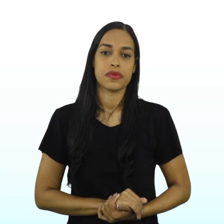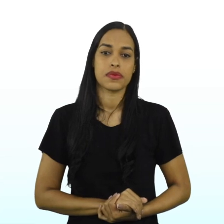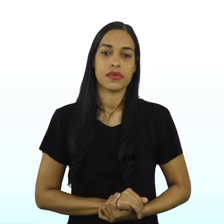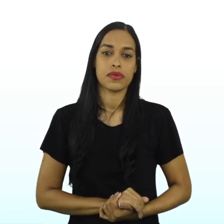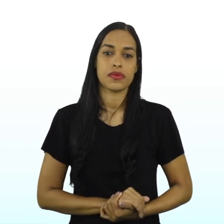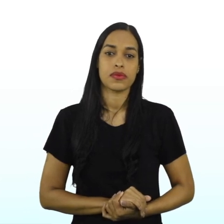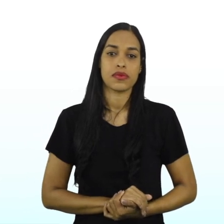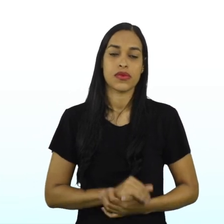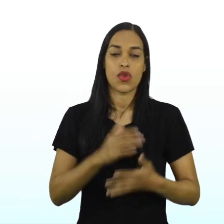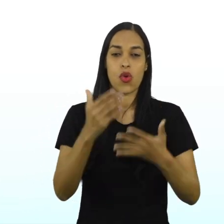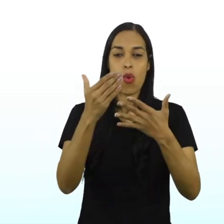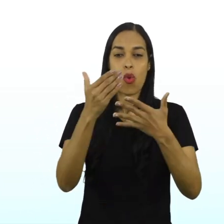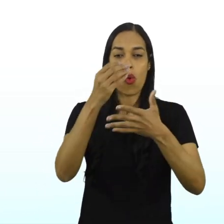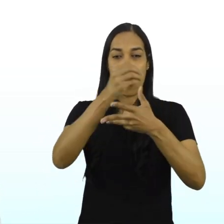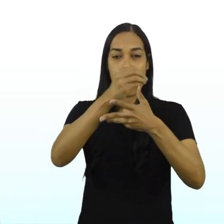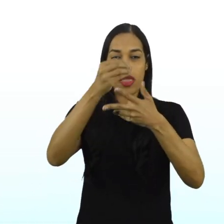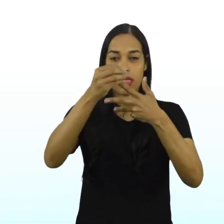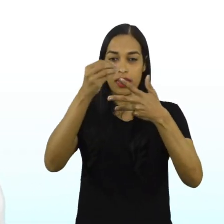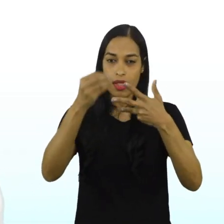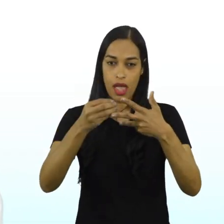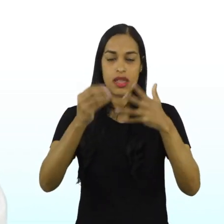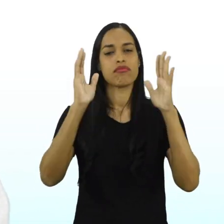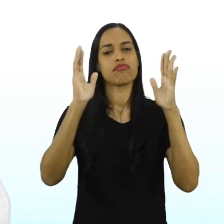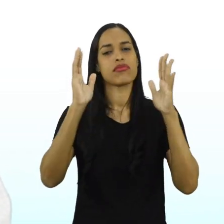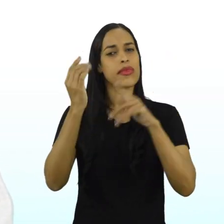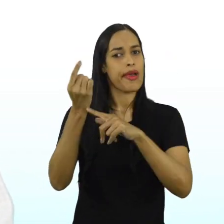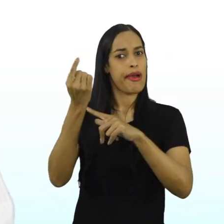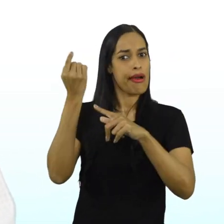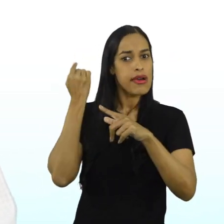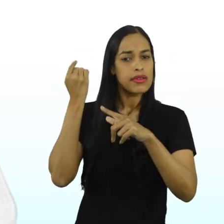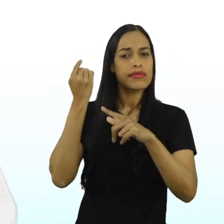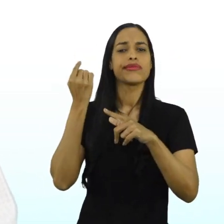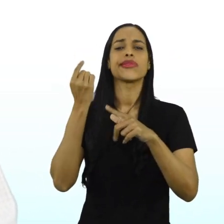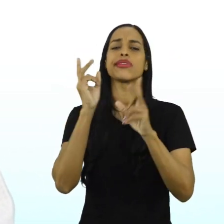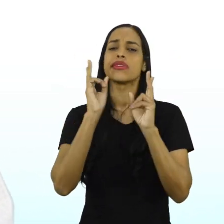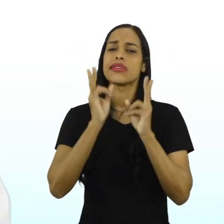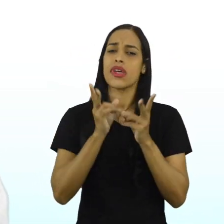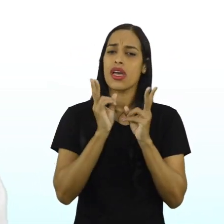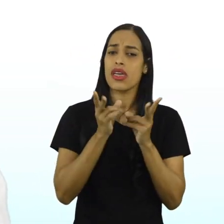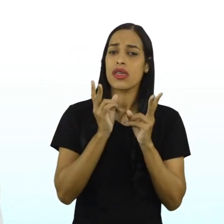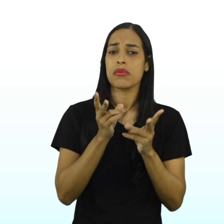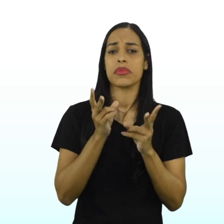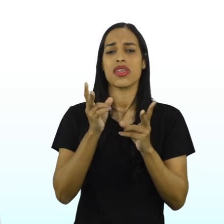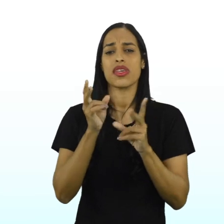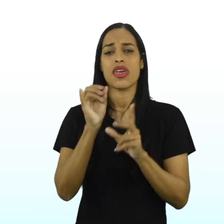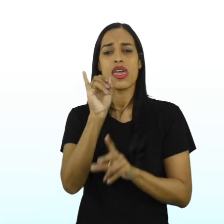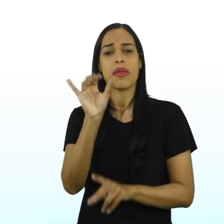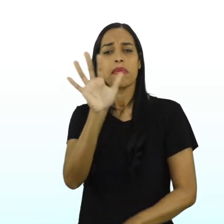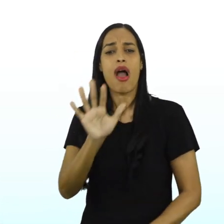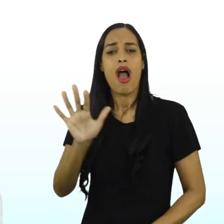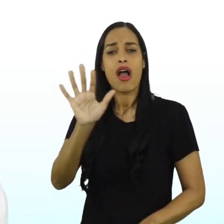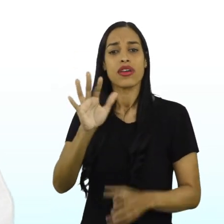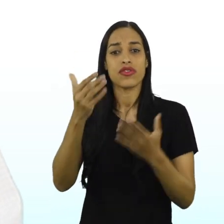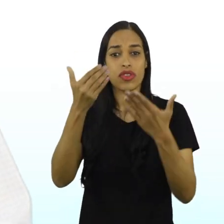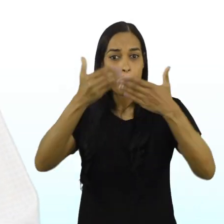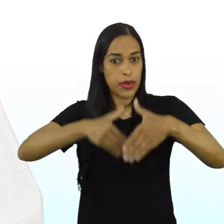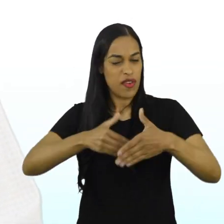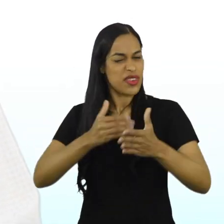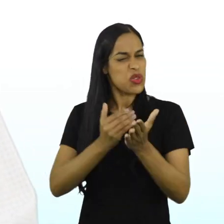O Exame Nacional do Ensino Médio vinha trabalhando, né, há pouco, eles usavam muitas imagens na prova, isso logo no